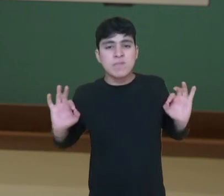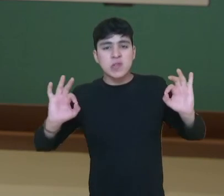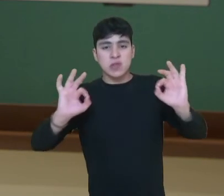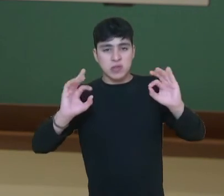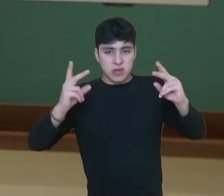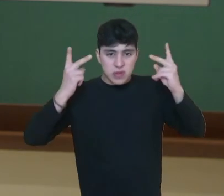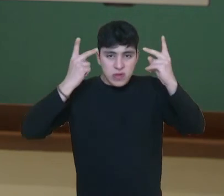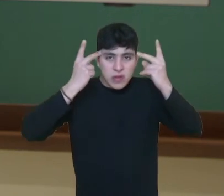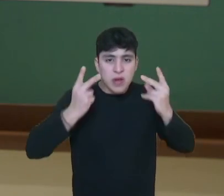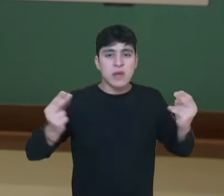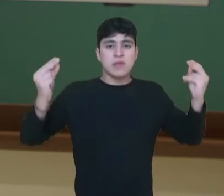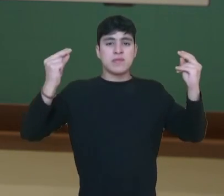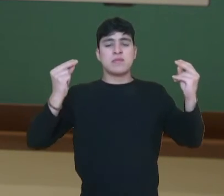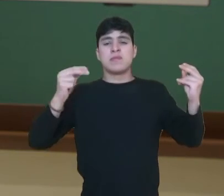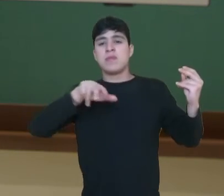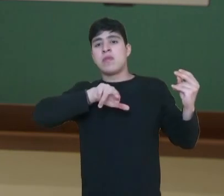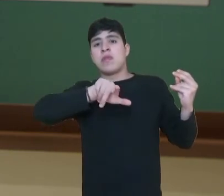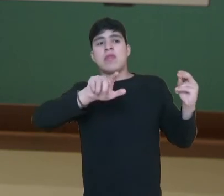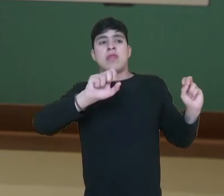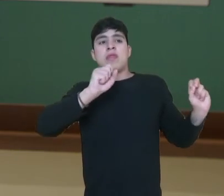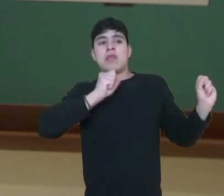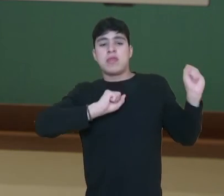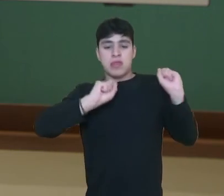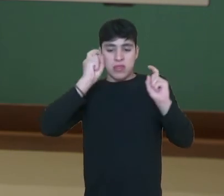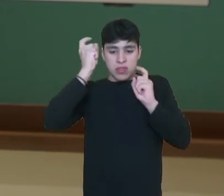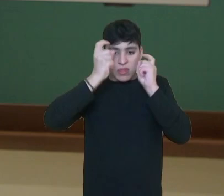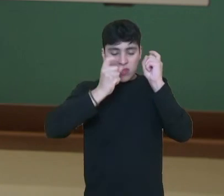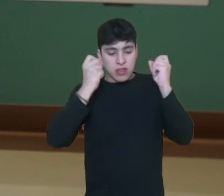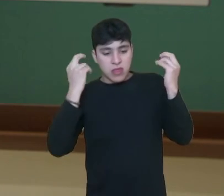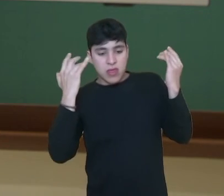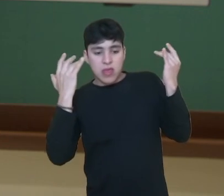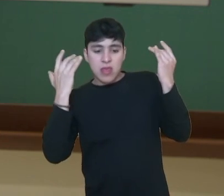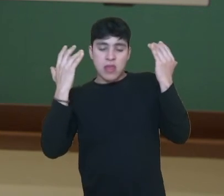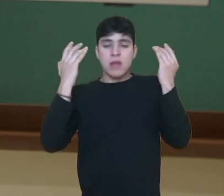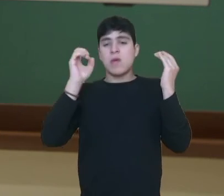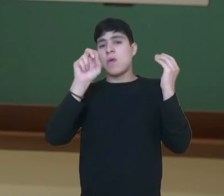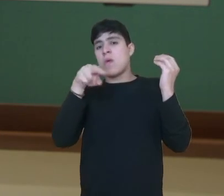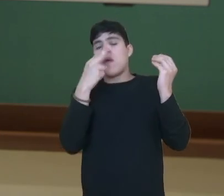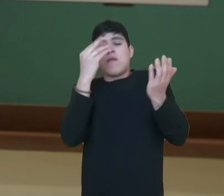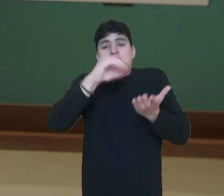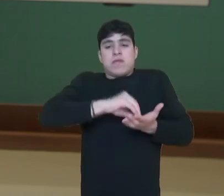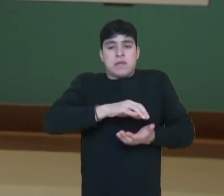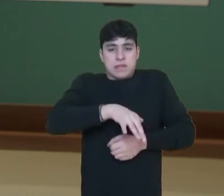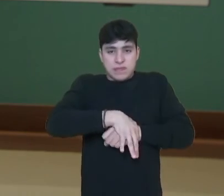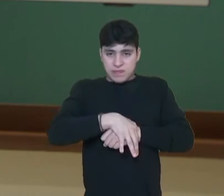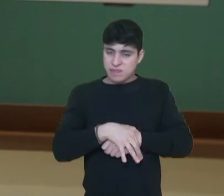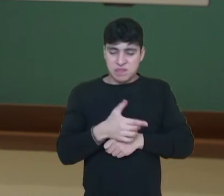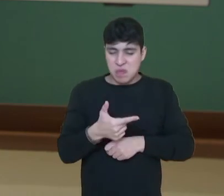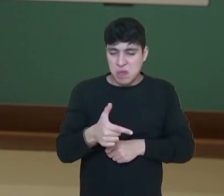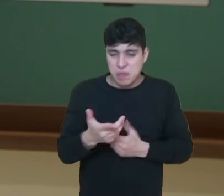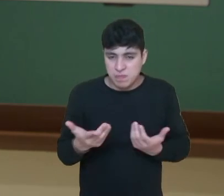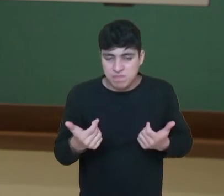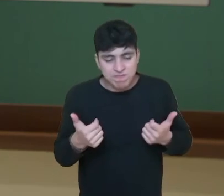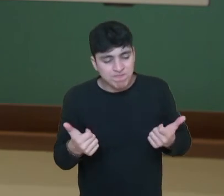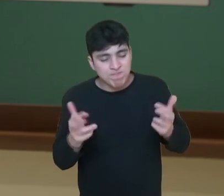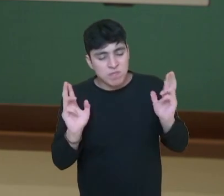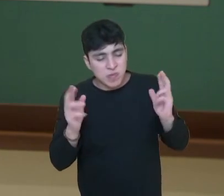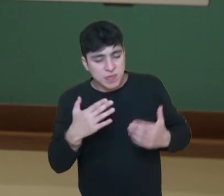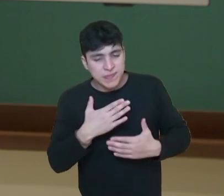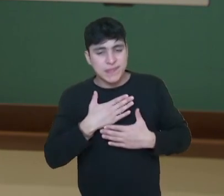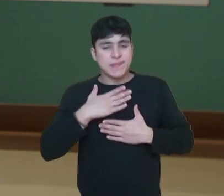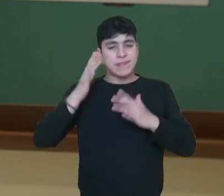natural, agindo naturalmente sobre isso, sem aquela ansiedade ou insegurança. E espero que vocês tenham